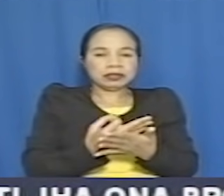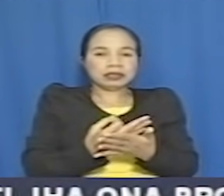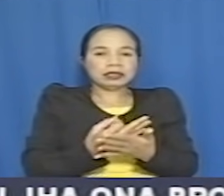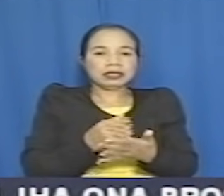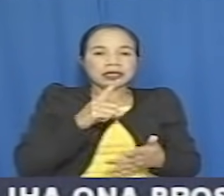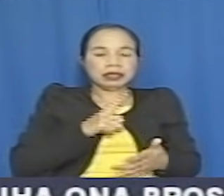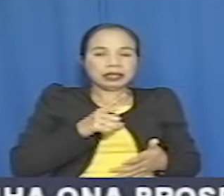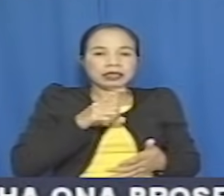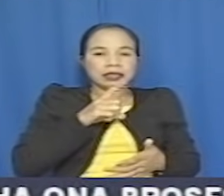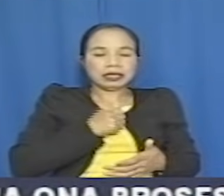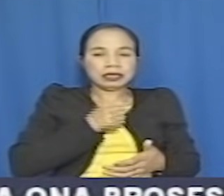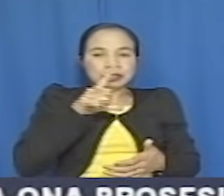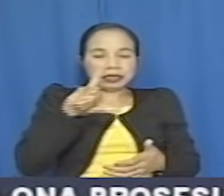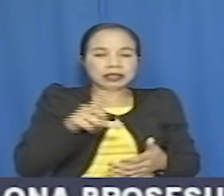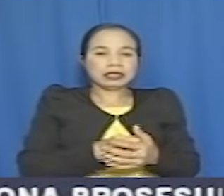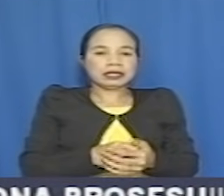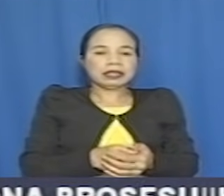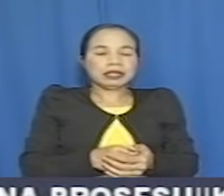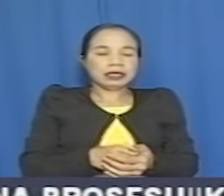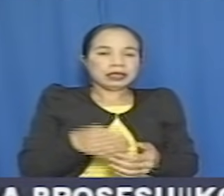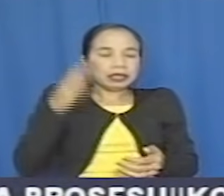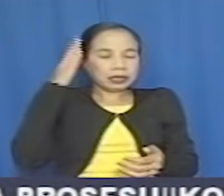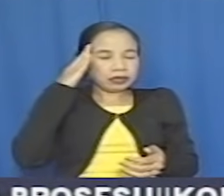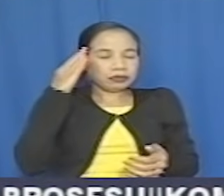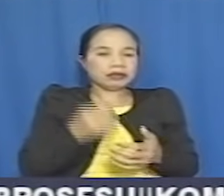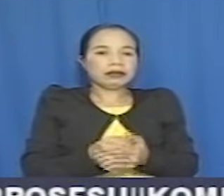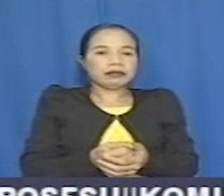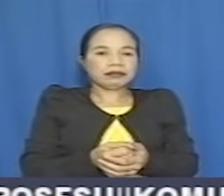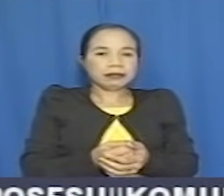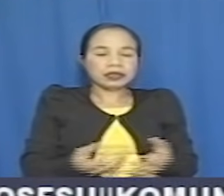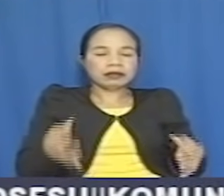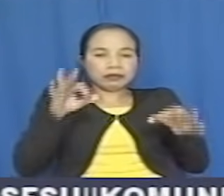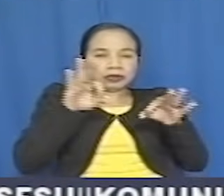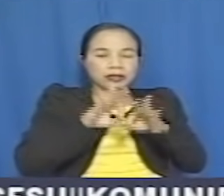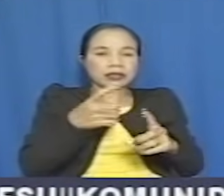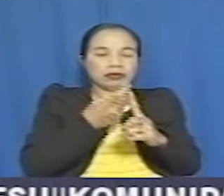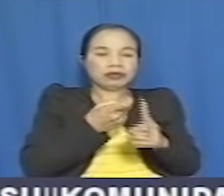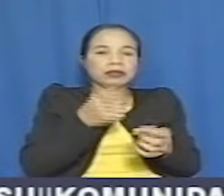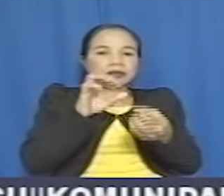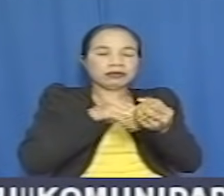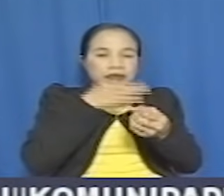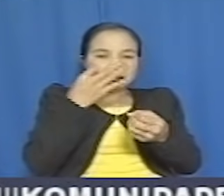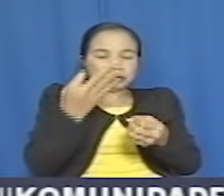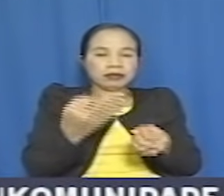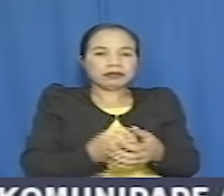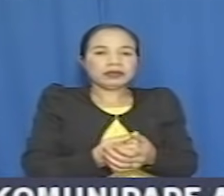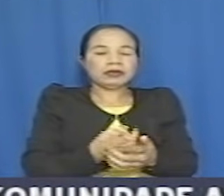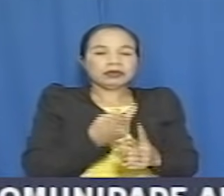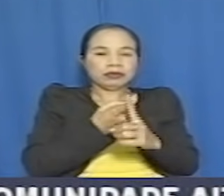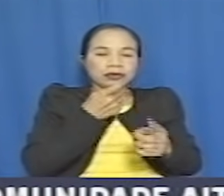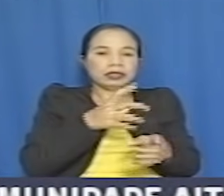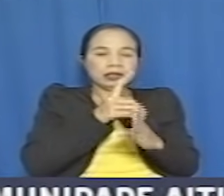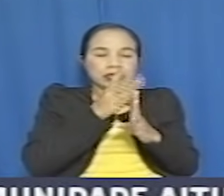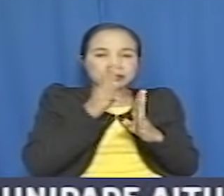Clarandili analisava a apresentação do ponto de situação epidemiológica nacional, o coordenador sala situação